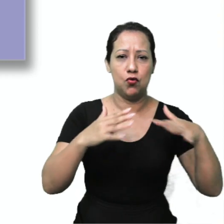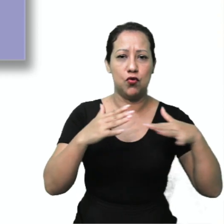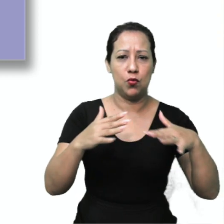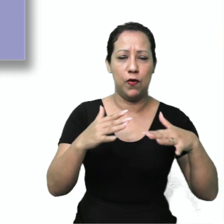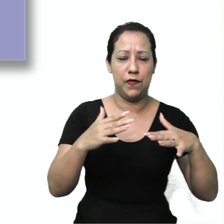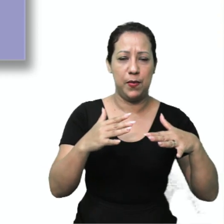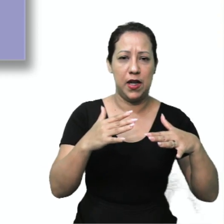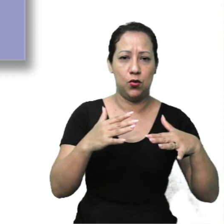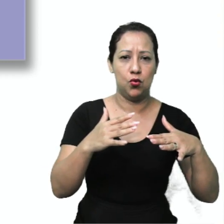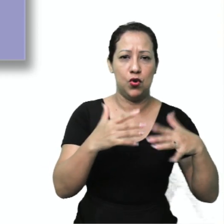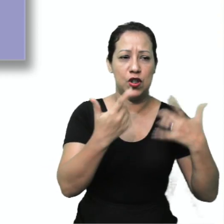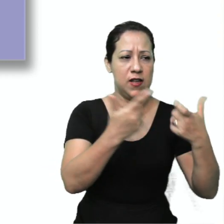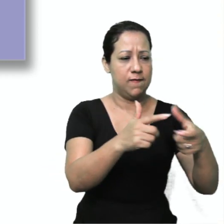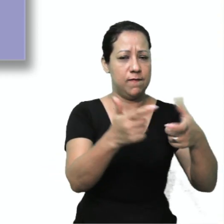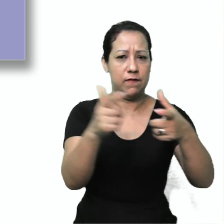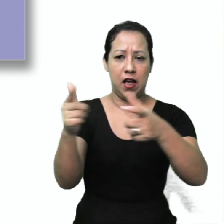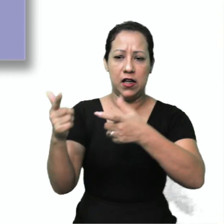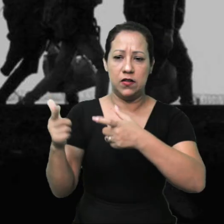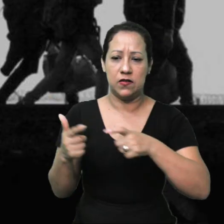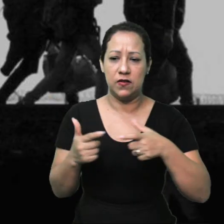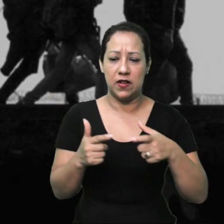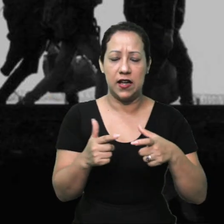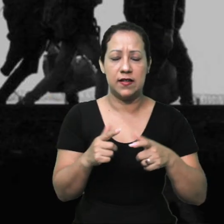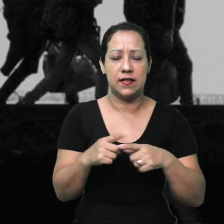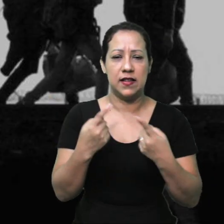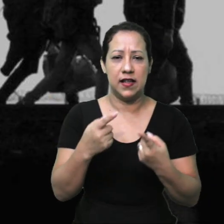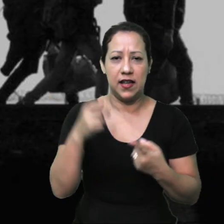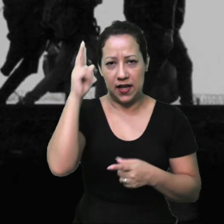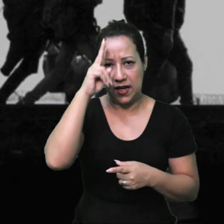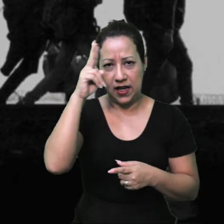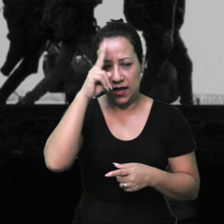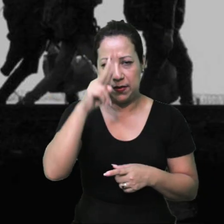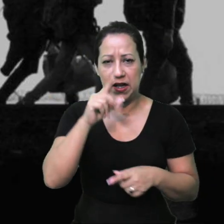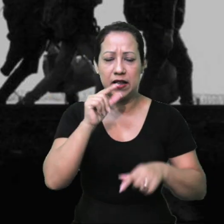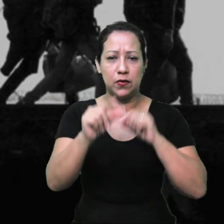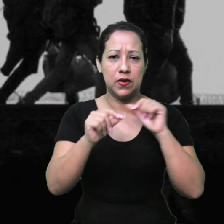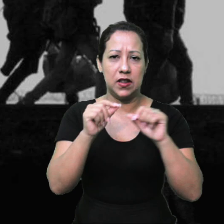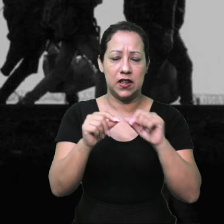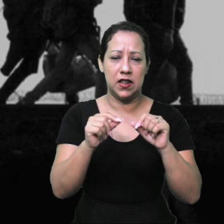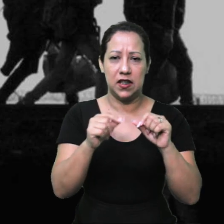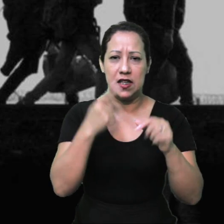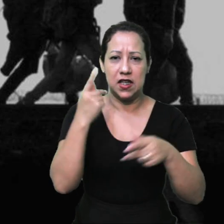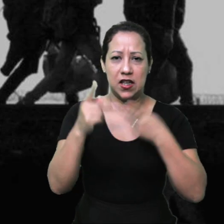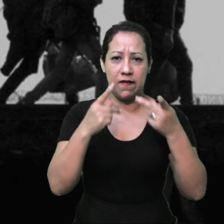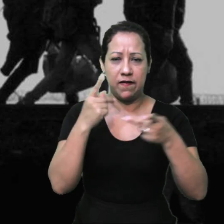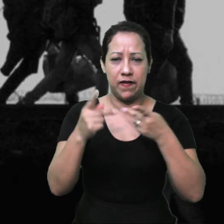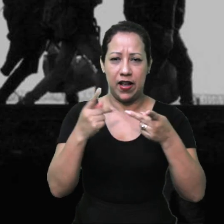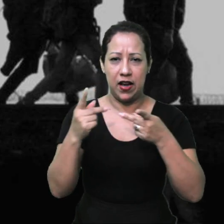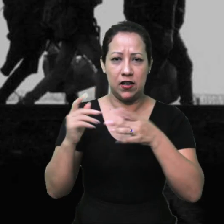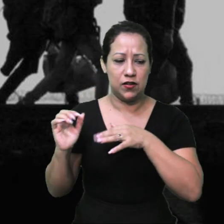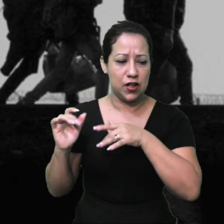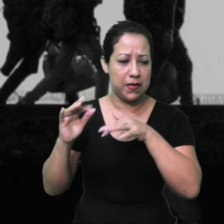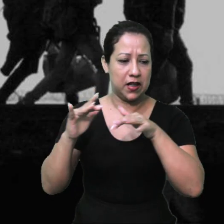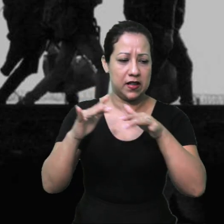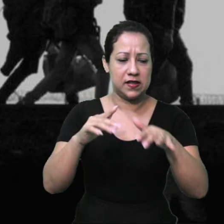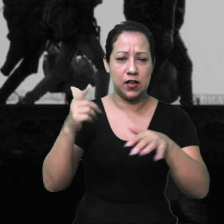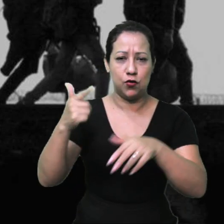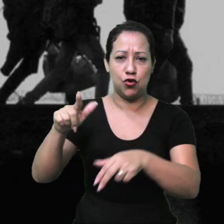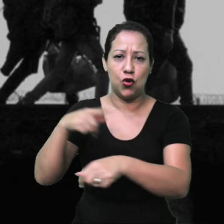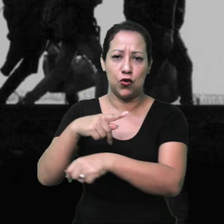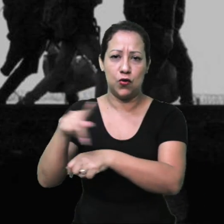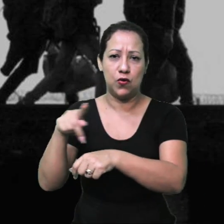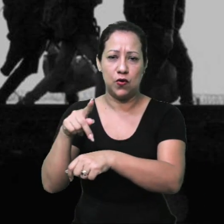que, quando nós falamos das migrações internacionais, nós vimos na aula passada